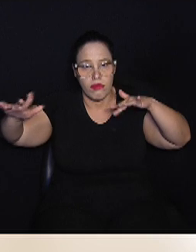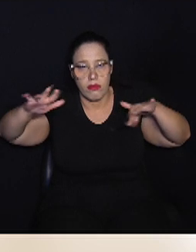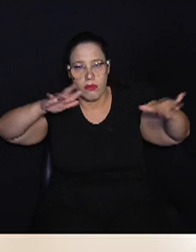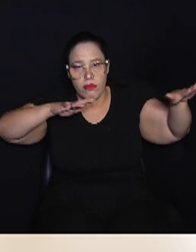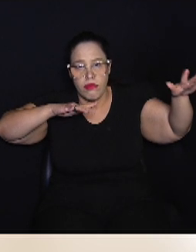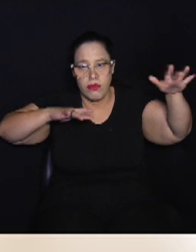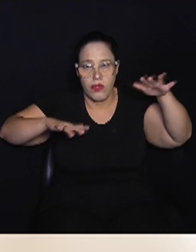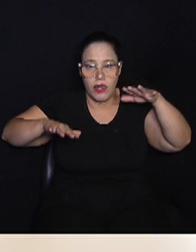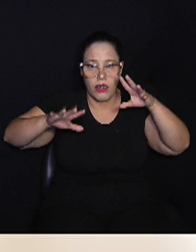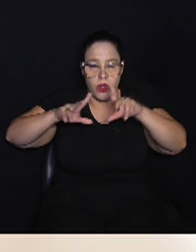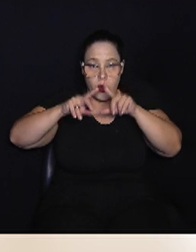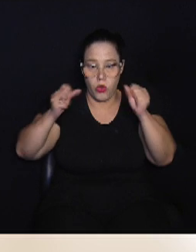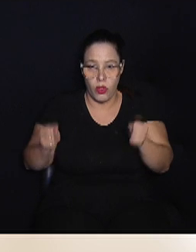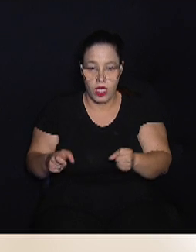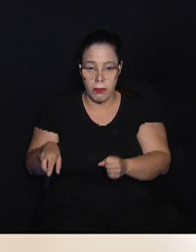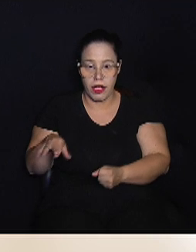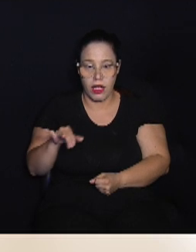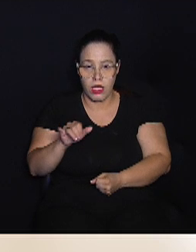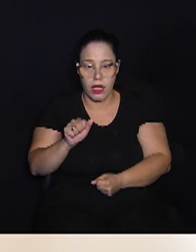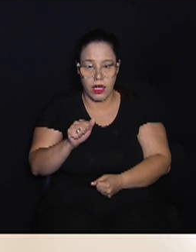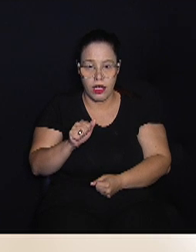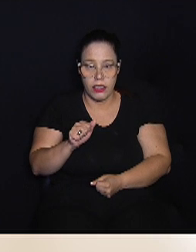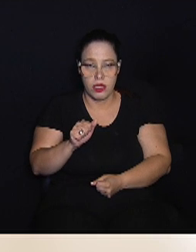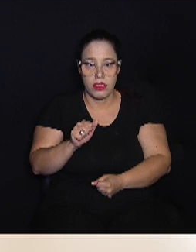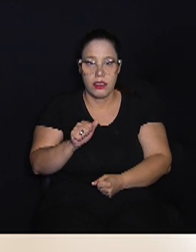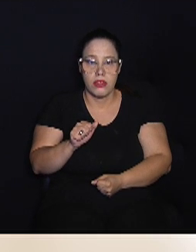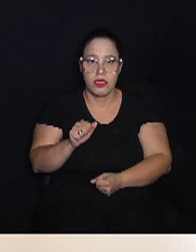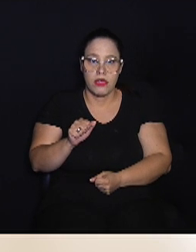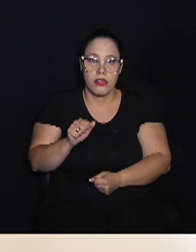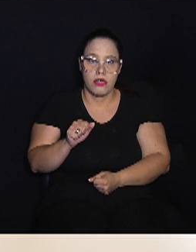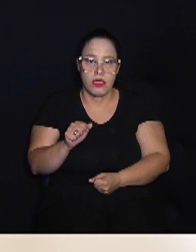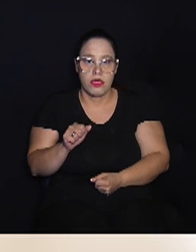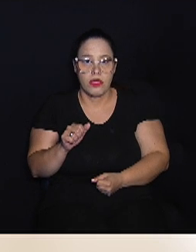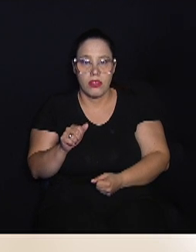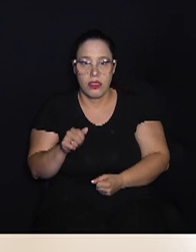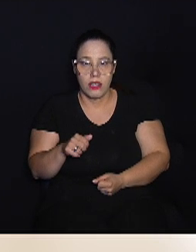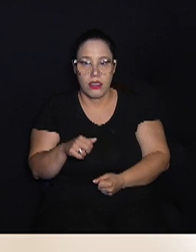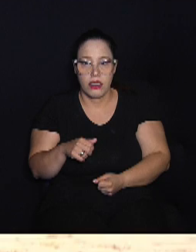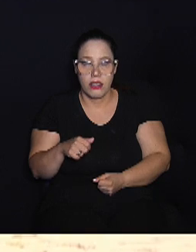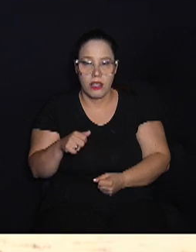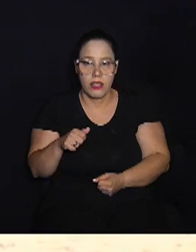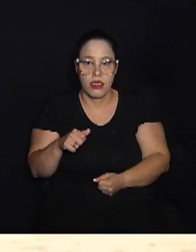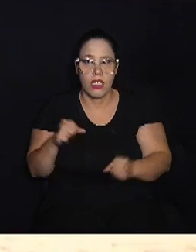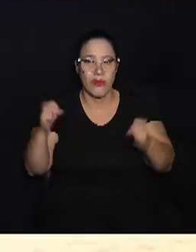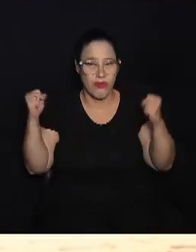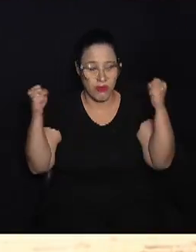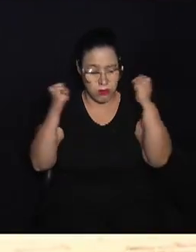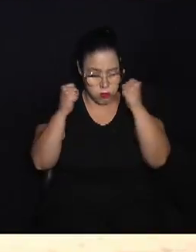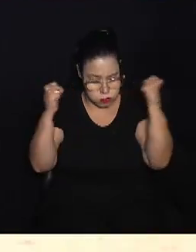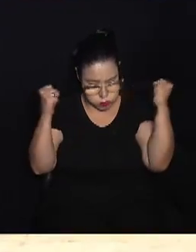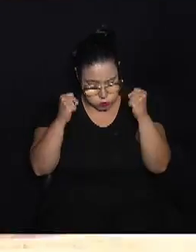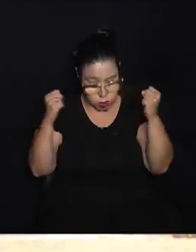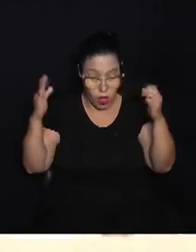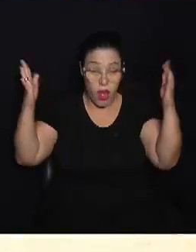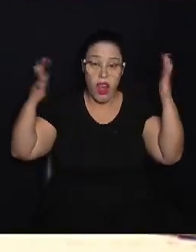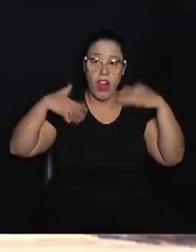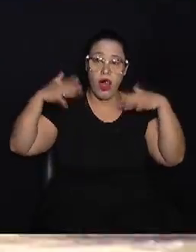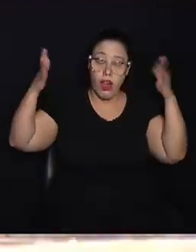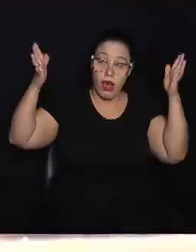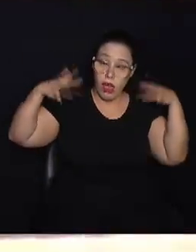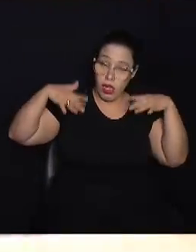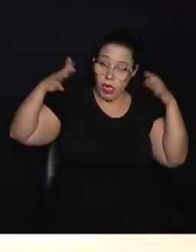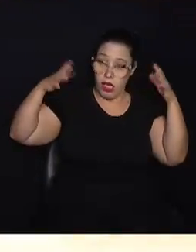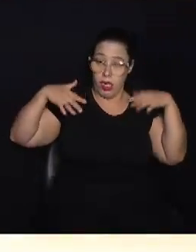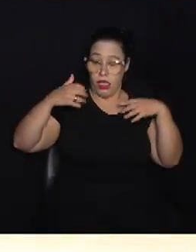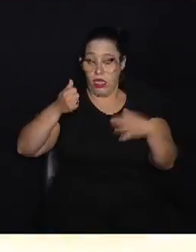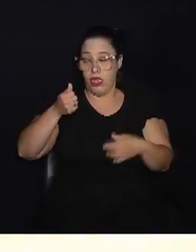Com toalhas molhadas, bacias, umidificadores e suprimir atividade física nos horários mais quentes e secos, entre